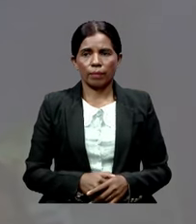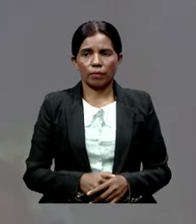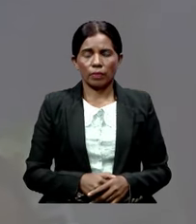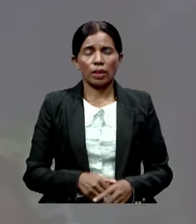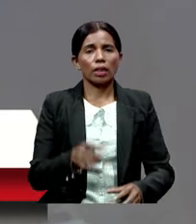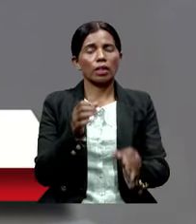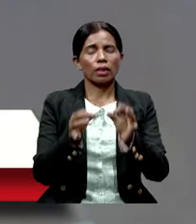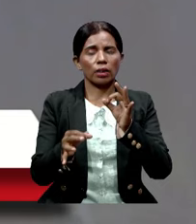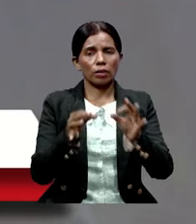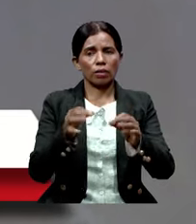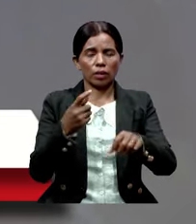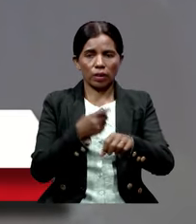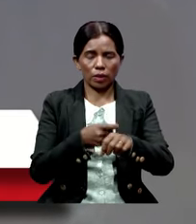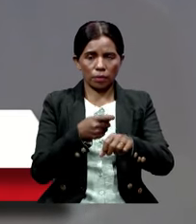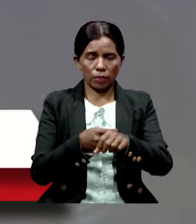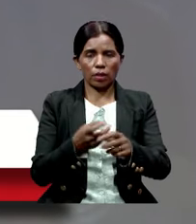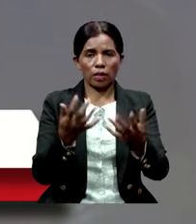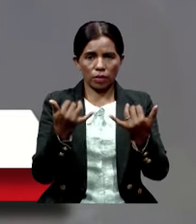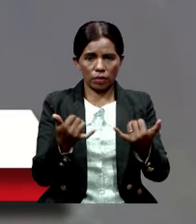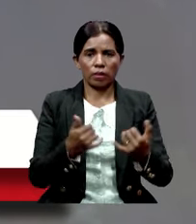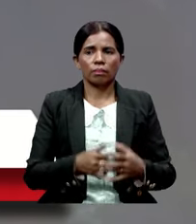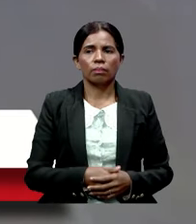mesmo que em situação apertada,